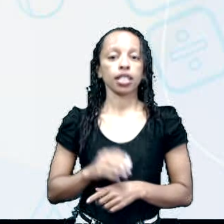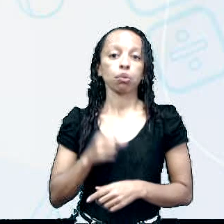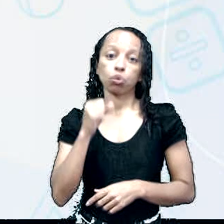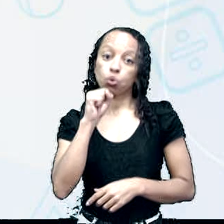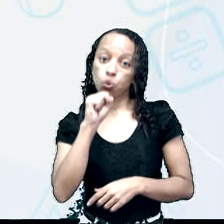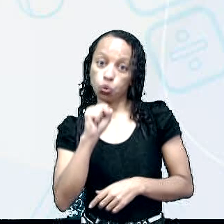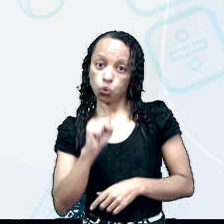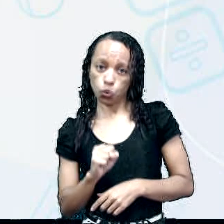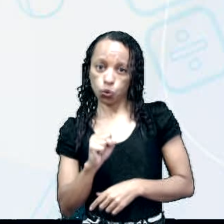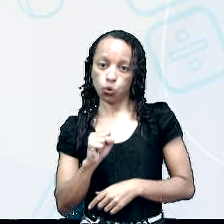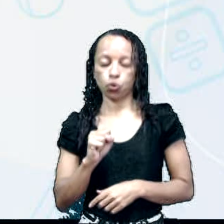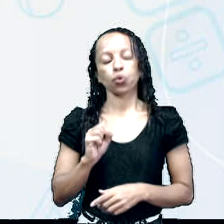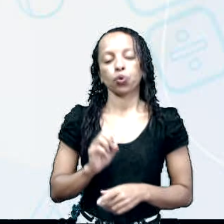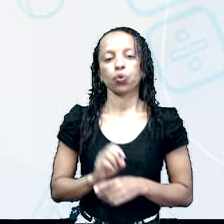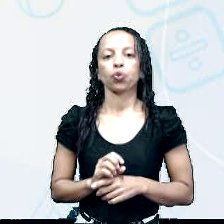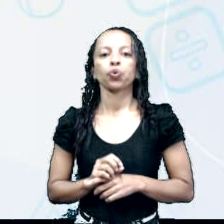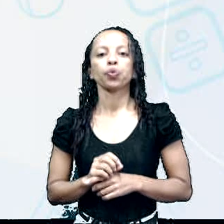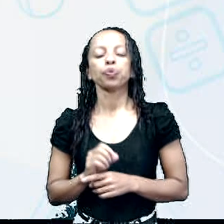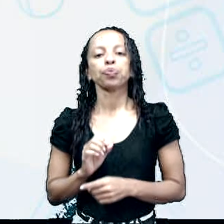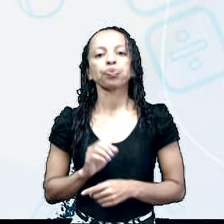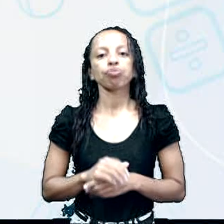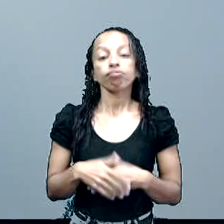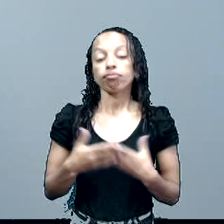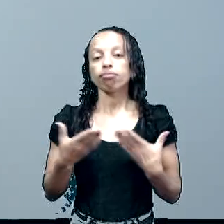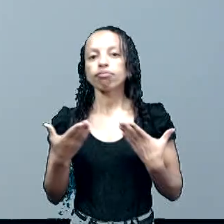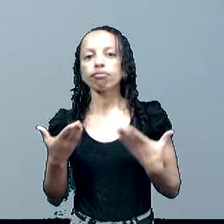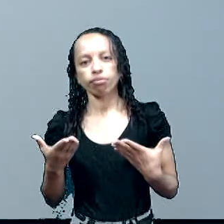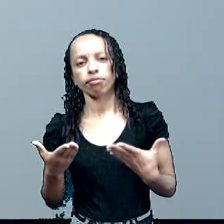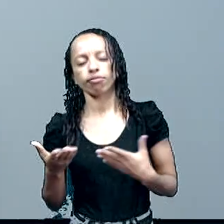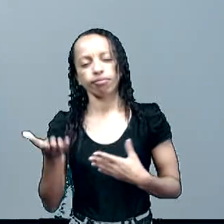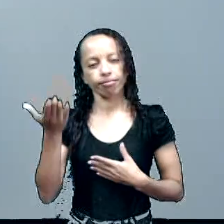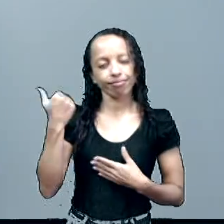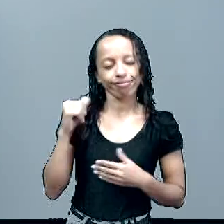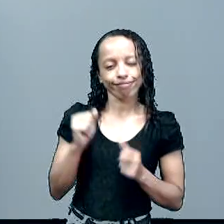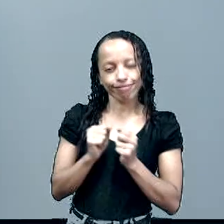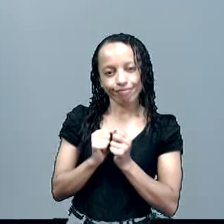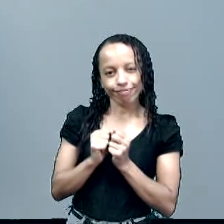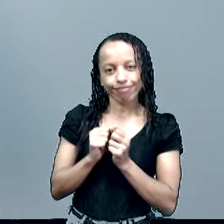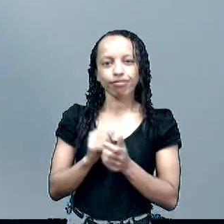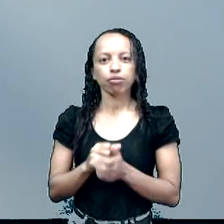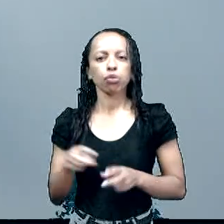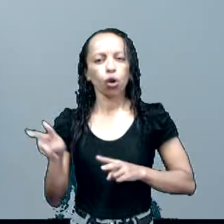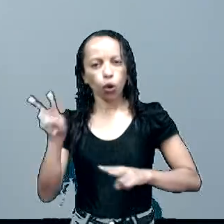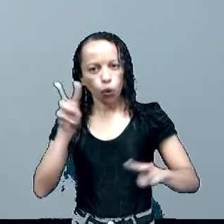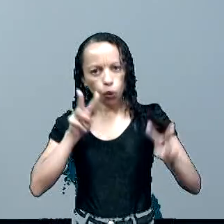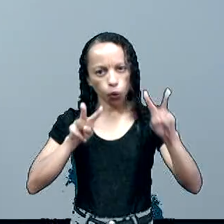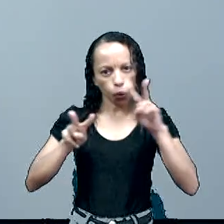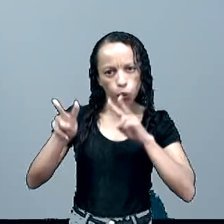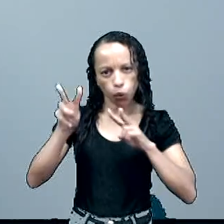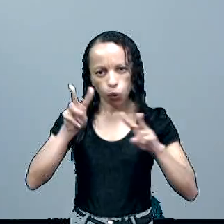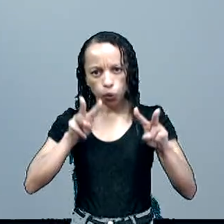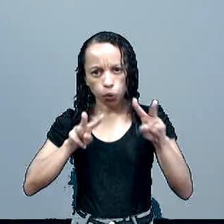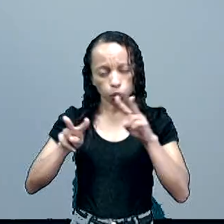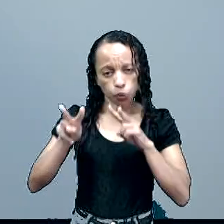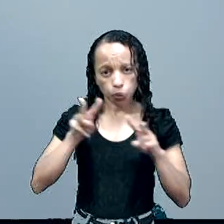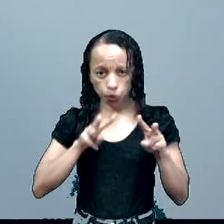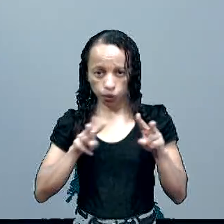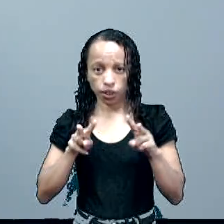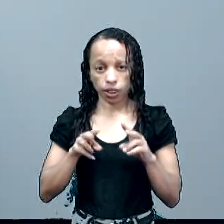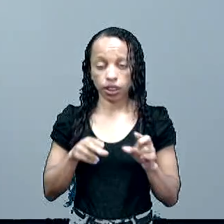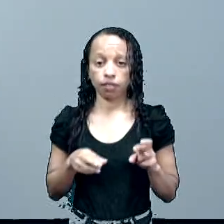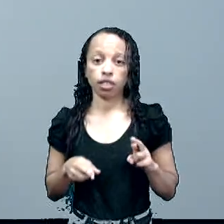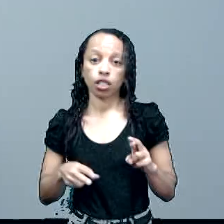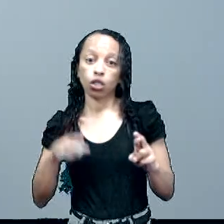sul ou virada para o lado sul né E aí vem aqui comigo observa que o referencial nessa imagem